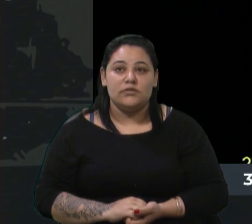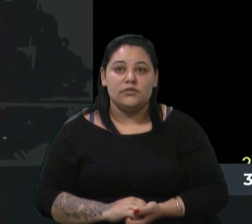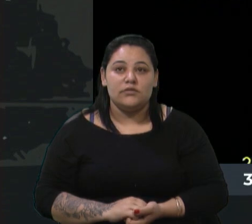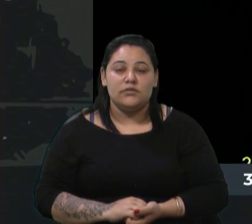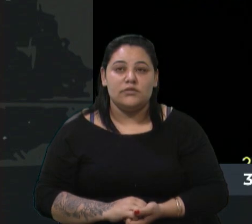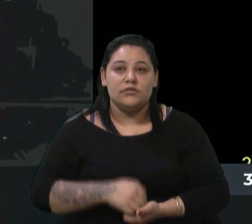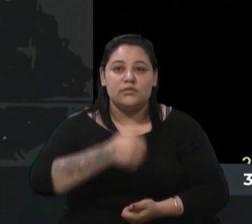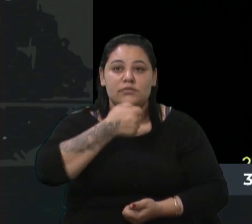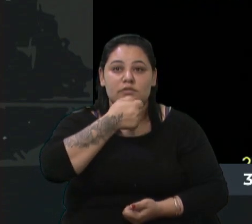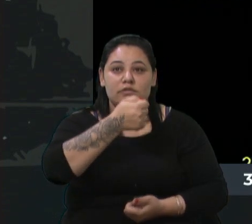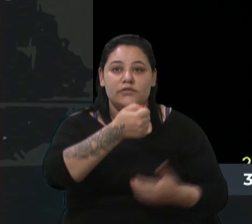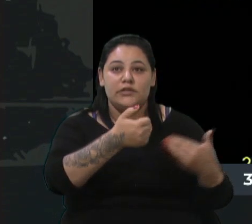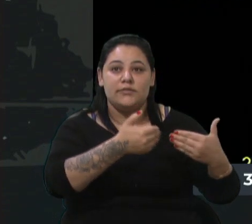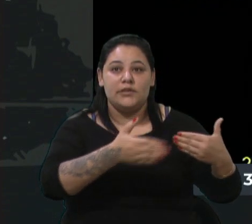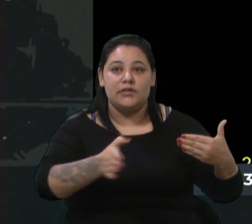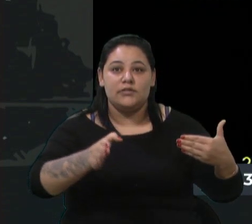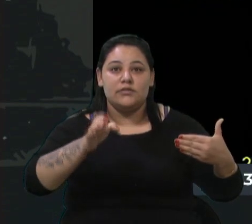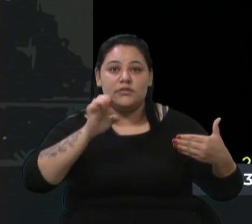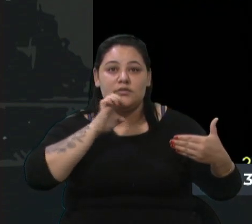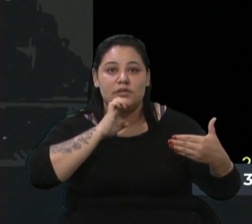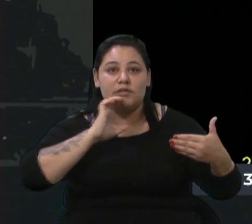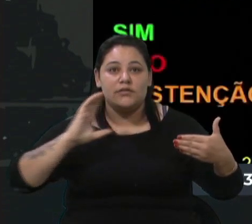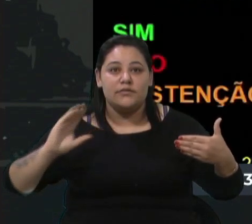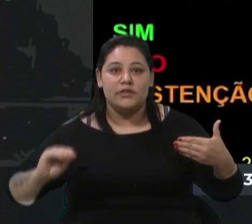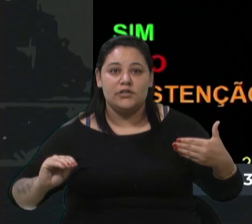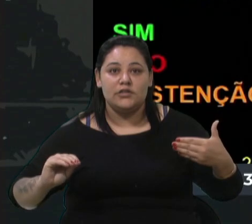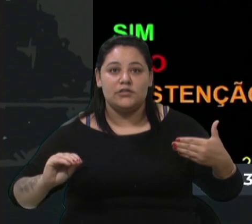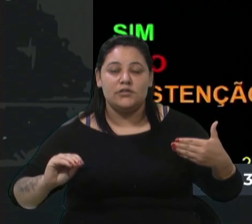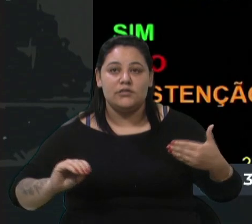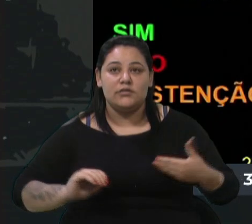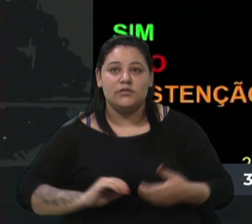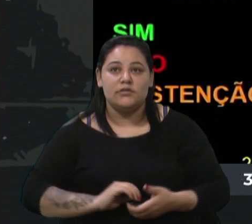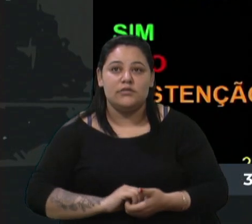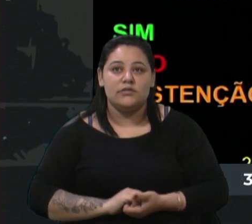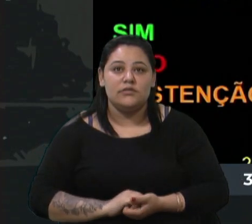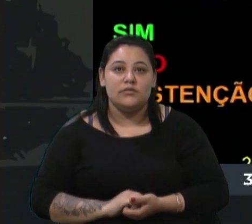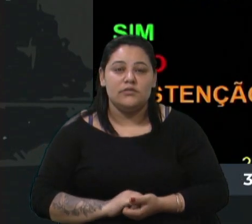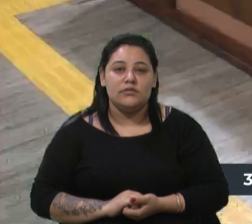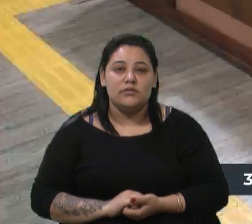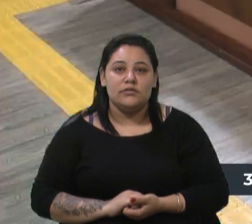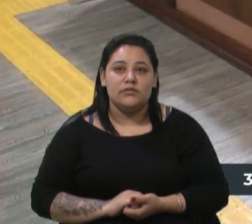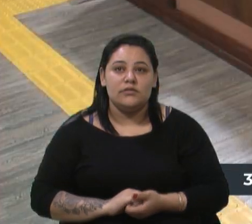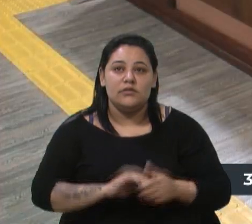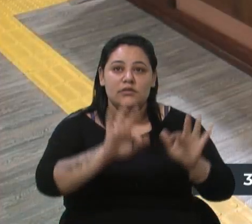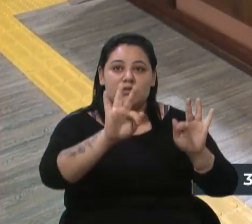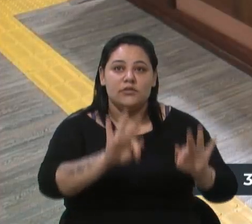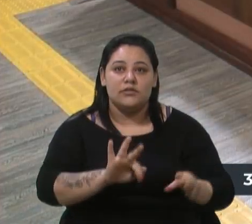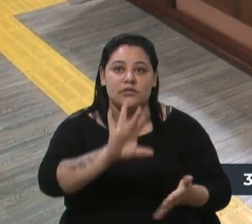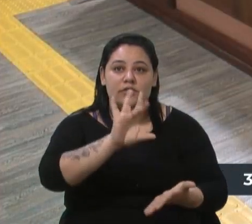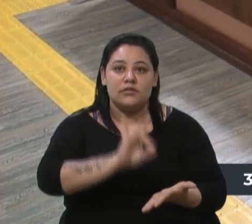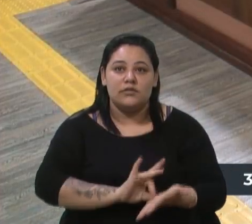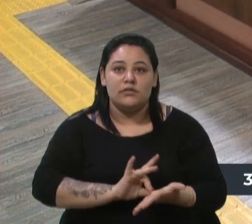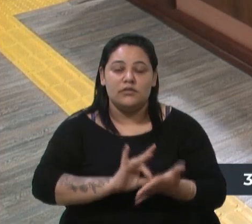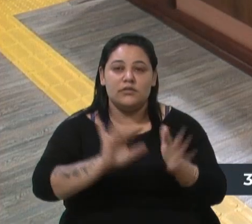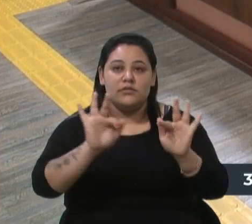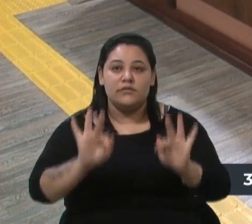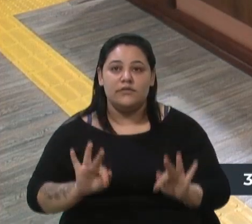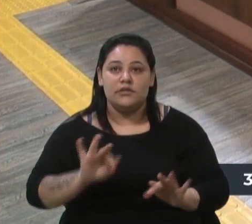Microfone aberto, Estela. Encerrado o registro dos votos. Encerrada a votação.